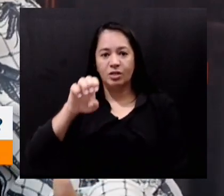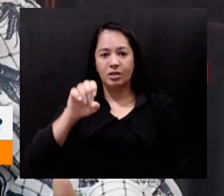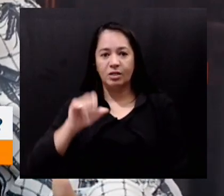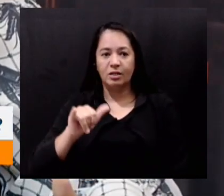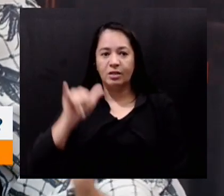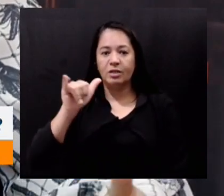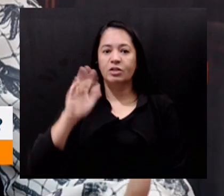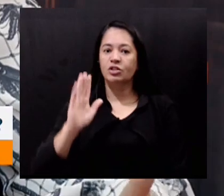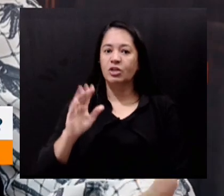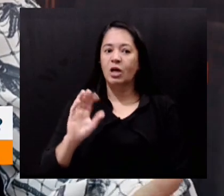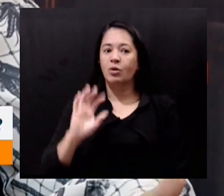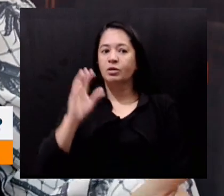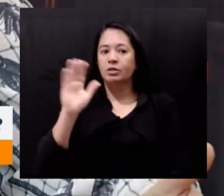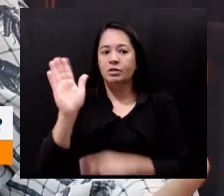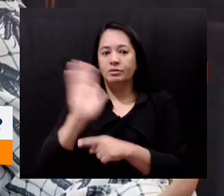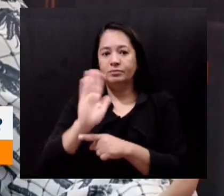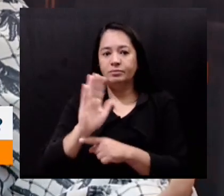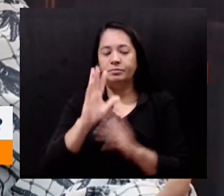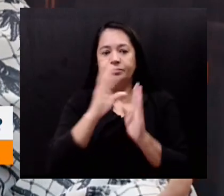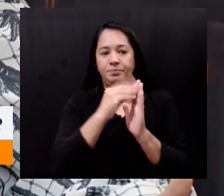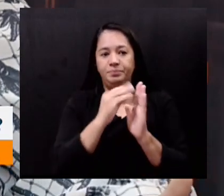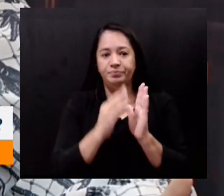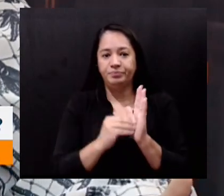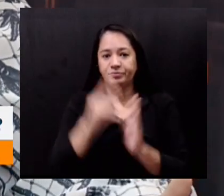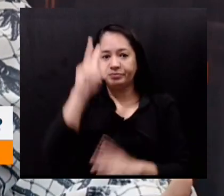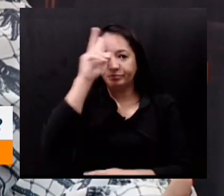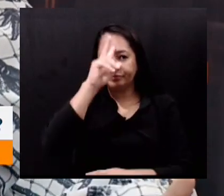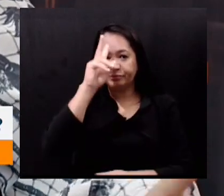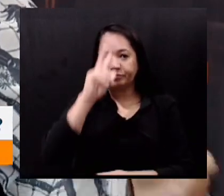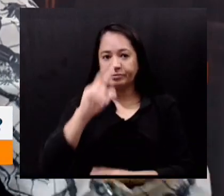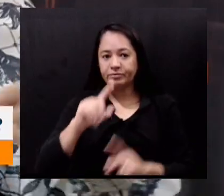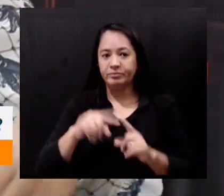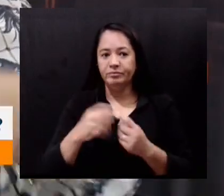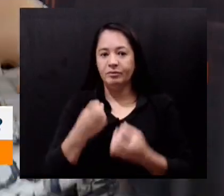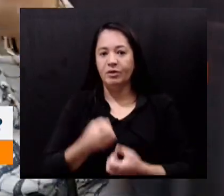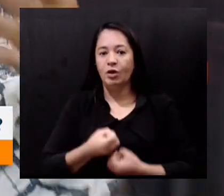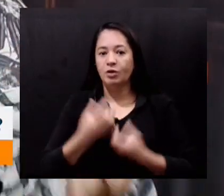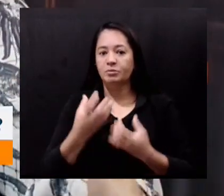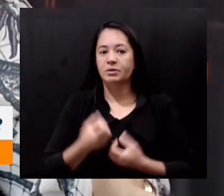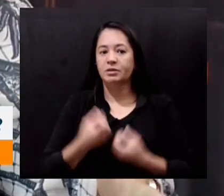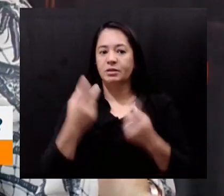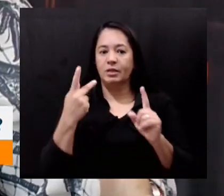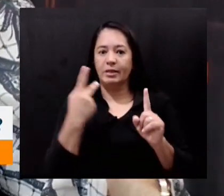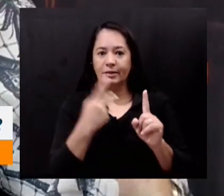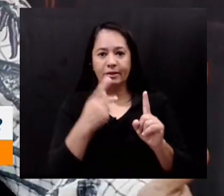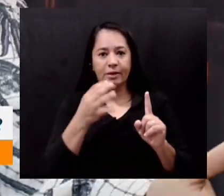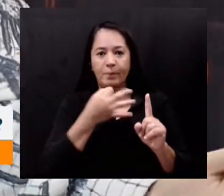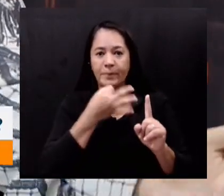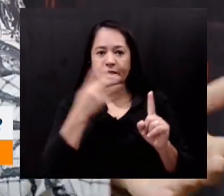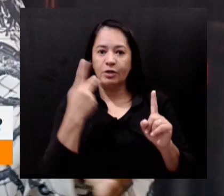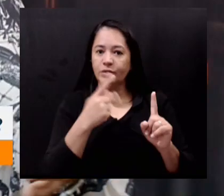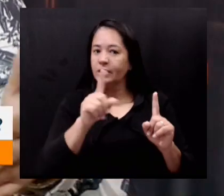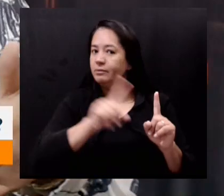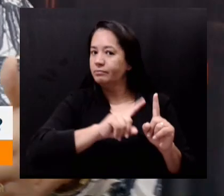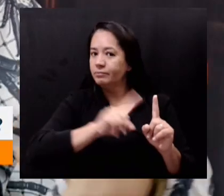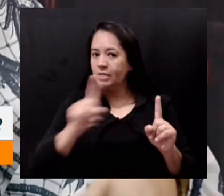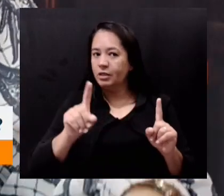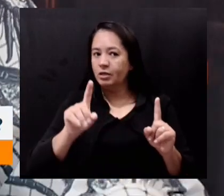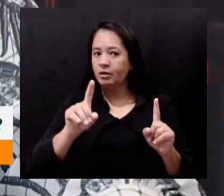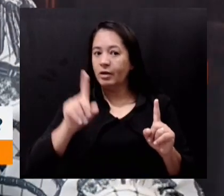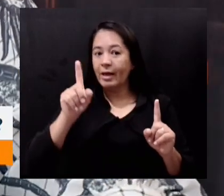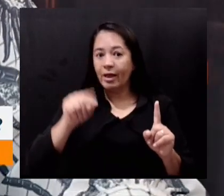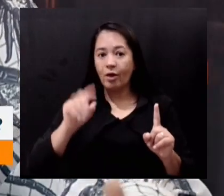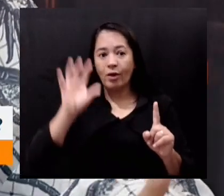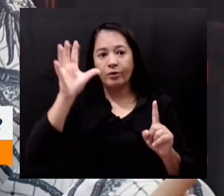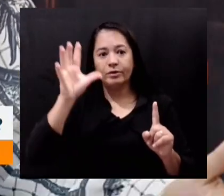conteúdos históricos que ele não está expressando a opinião dele, é Aham. apenas um fato, e aí começa as